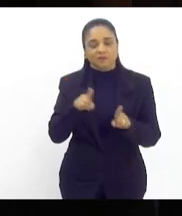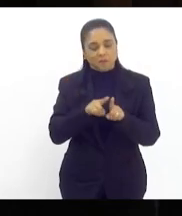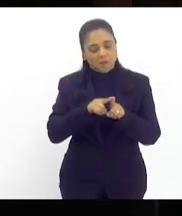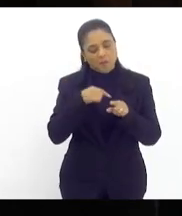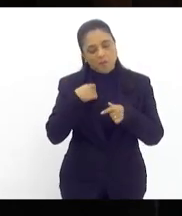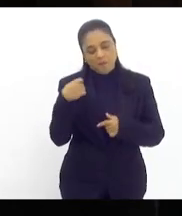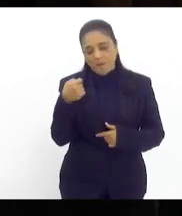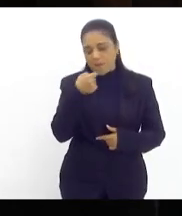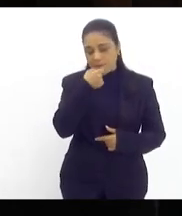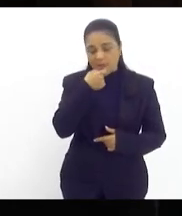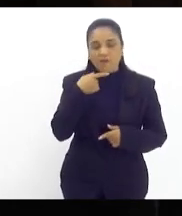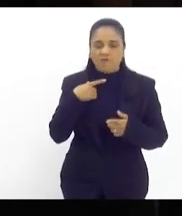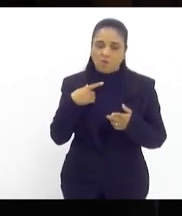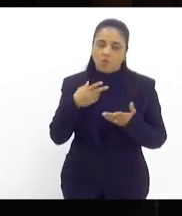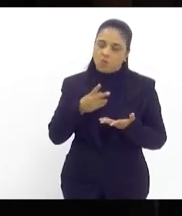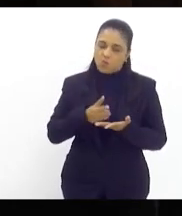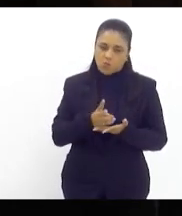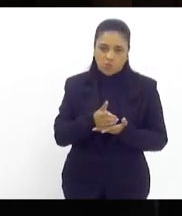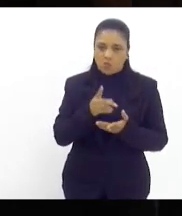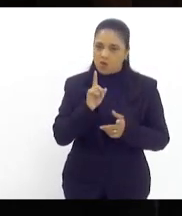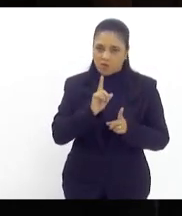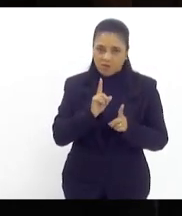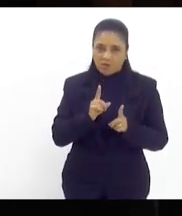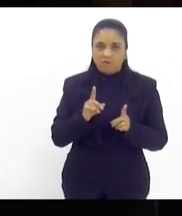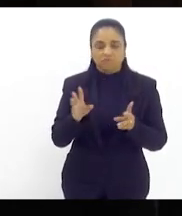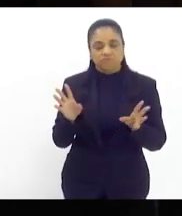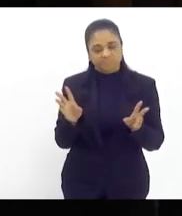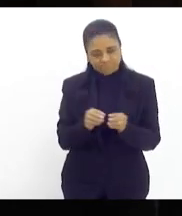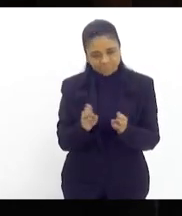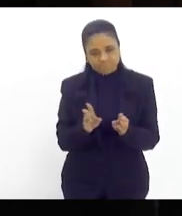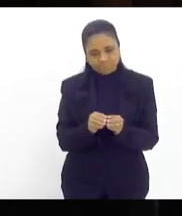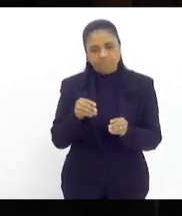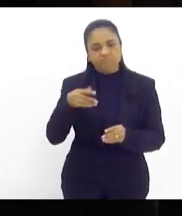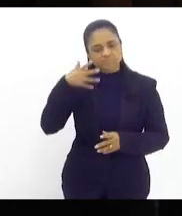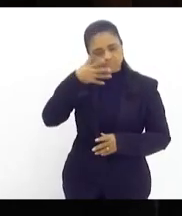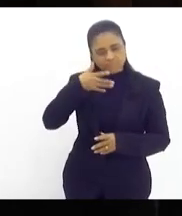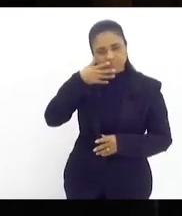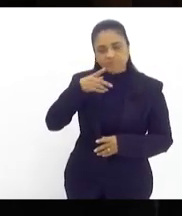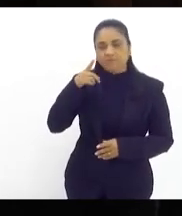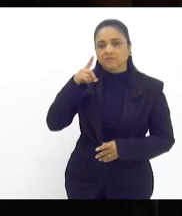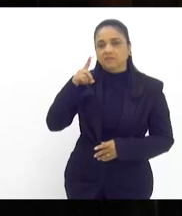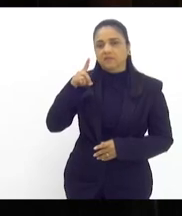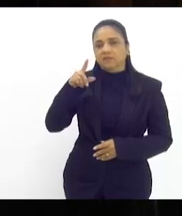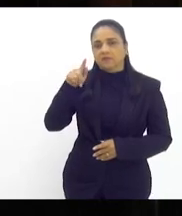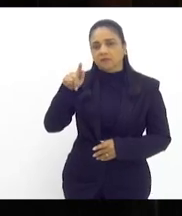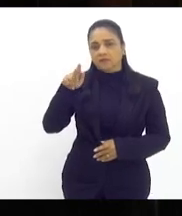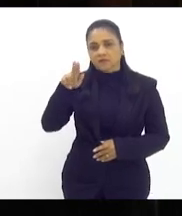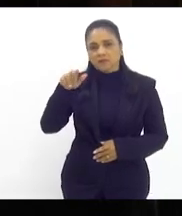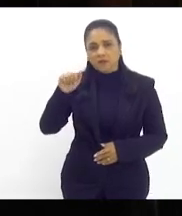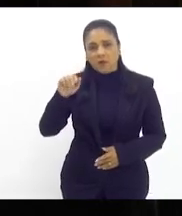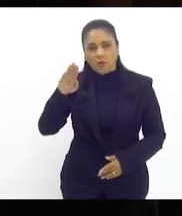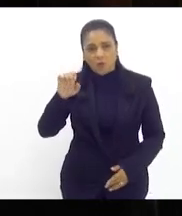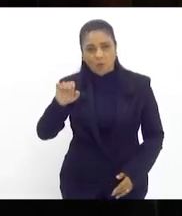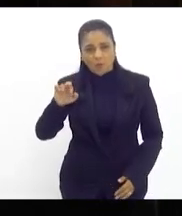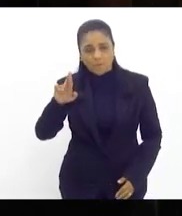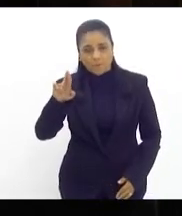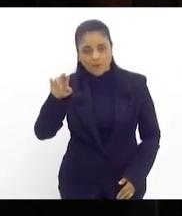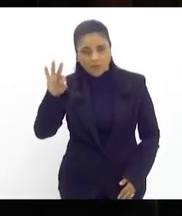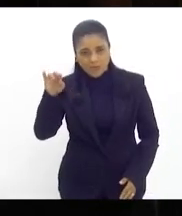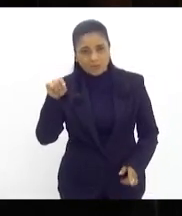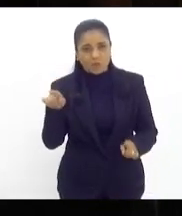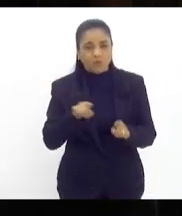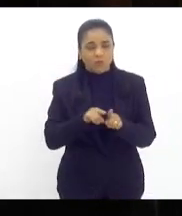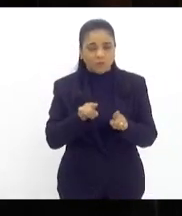vou me estender senhora presidente me satisfaço com as palavras do deputado Galberto deputado Alain refutando toda a horda de